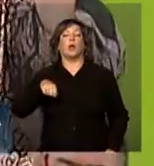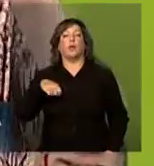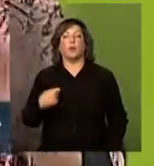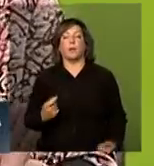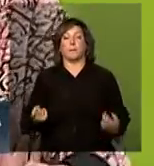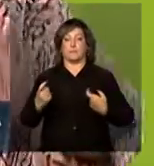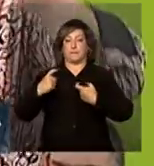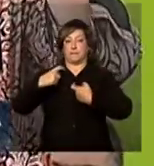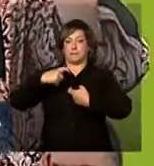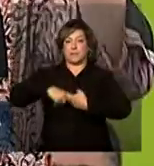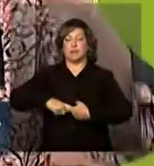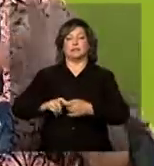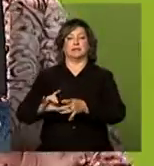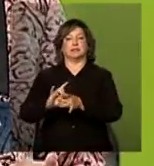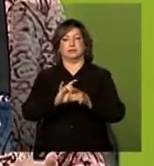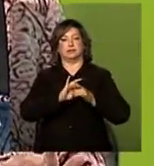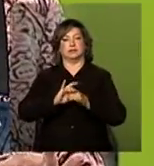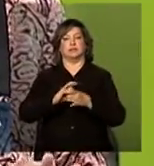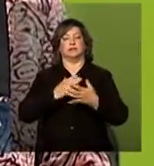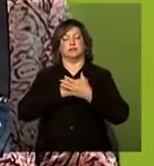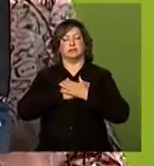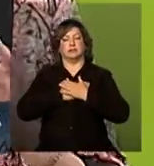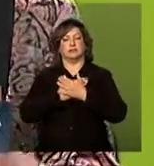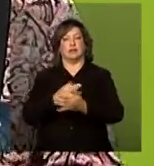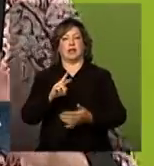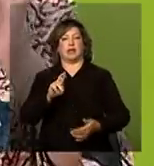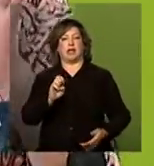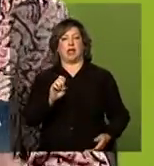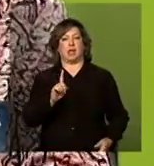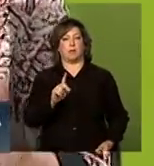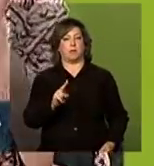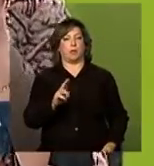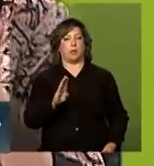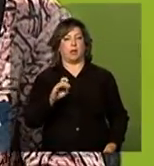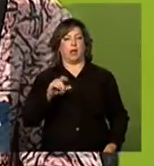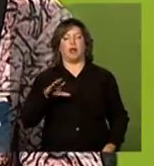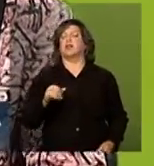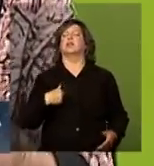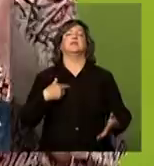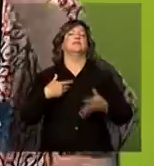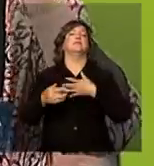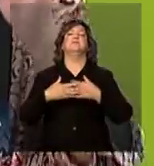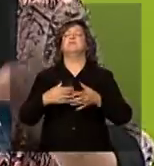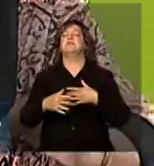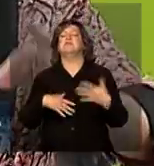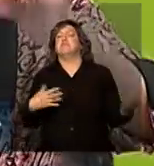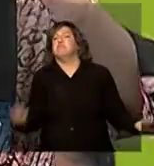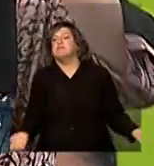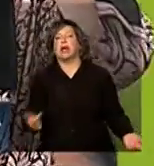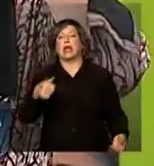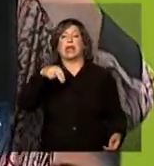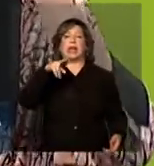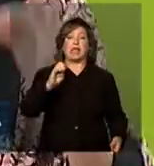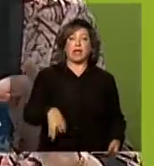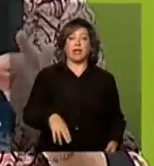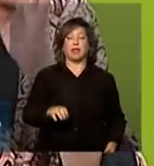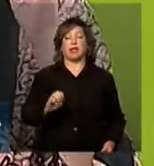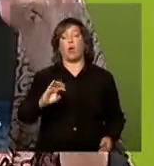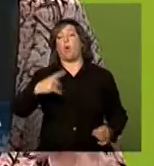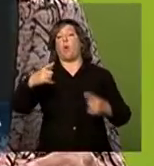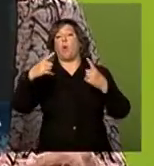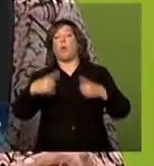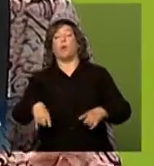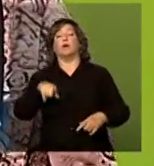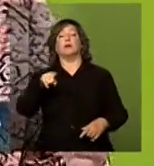de parceria Republicano eu não quero saber quem é e onde é que